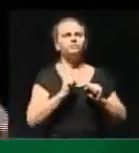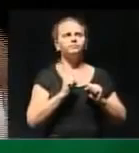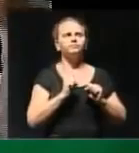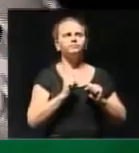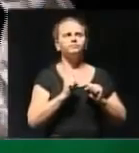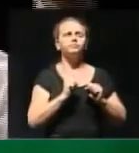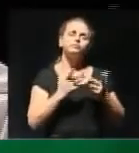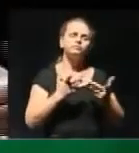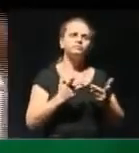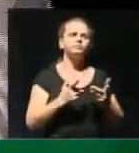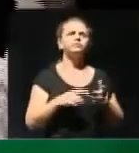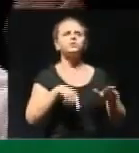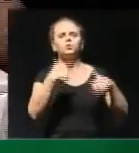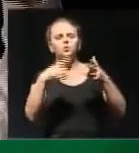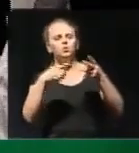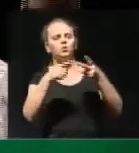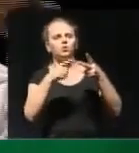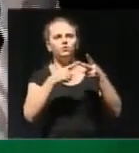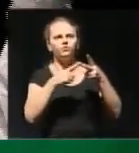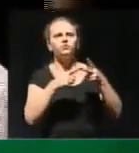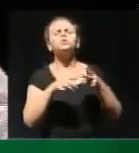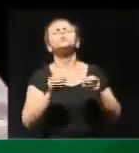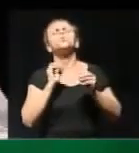em termos de prevenções outras, como, por exemplo, o uso de